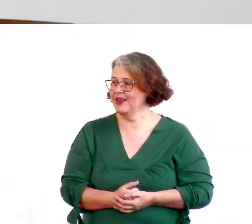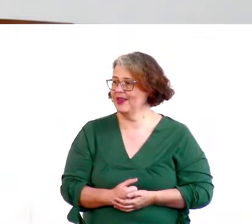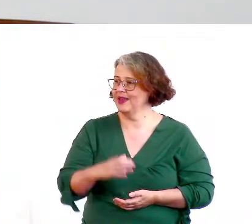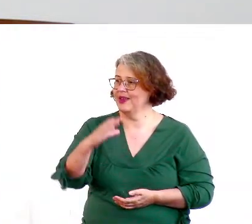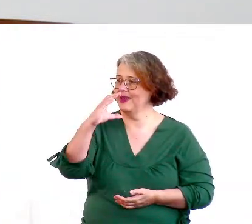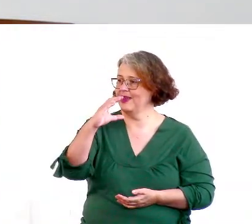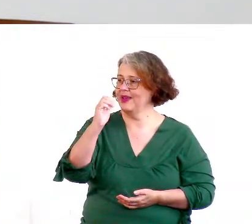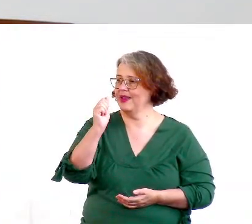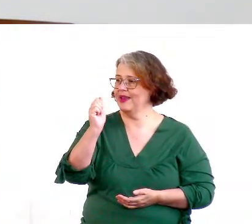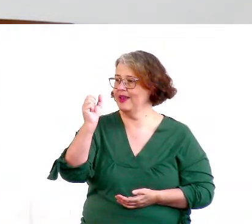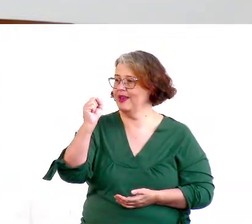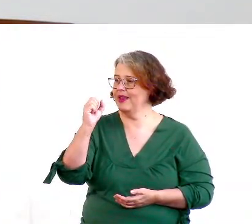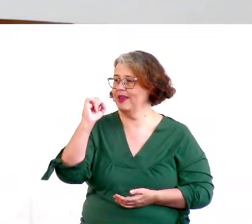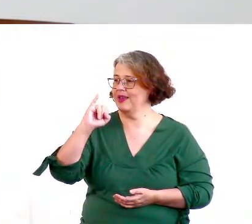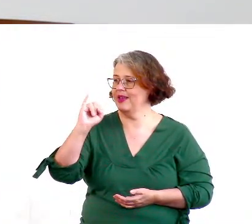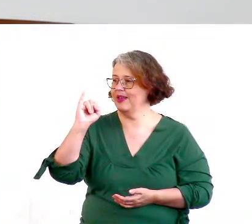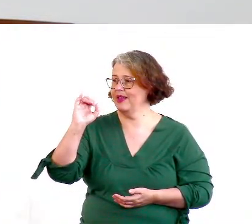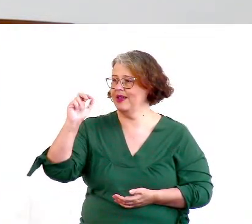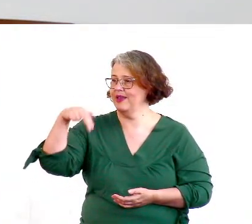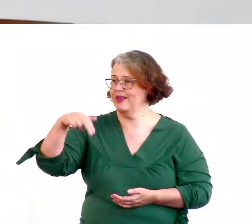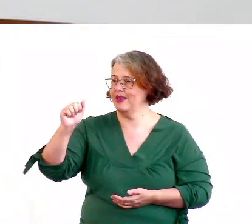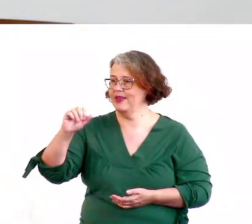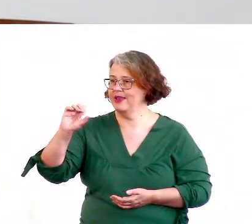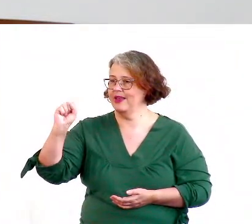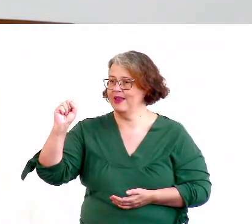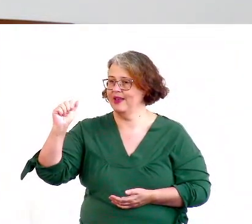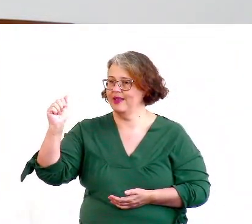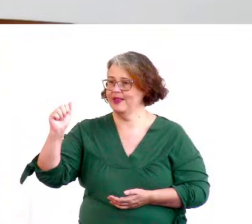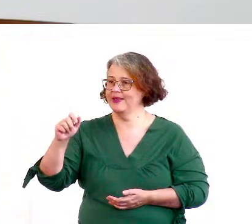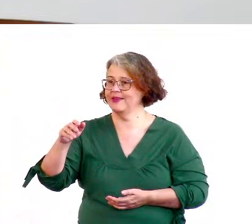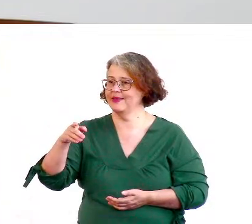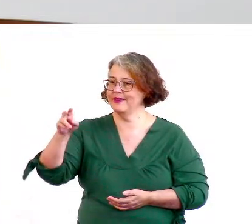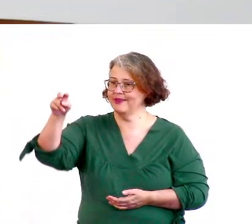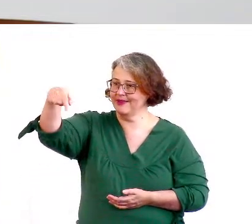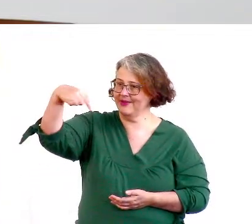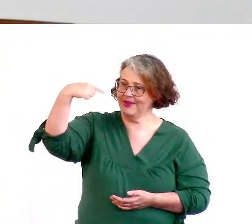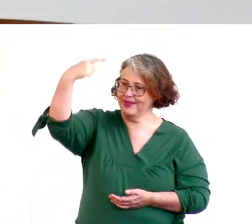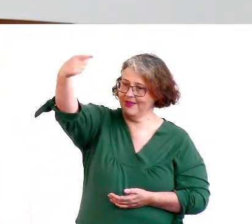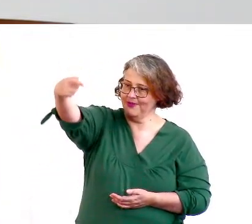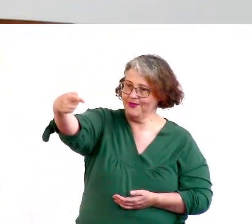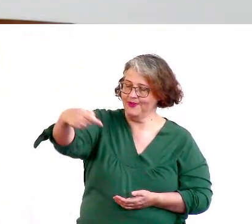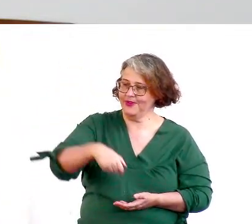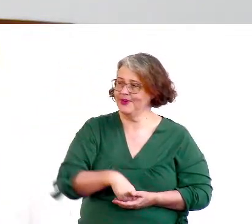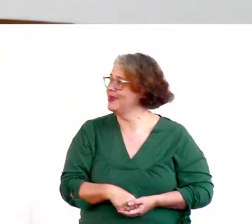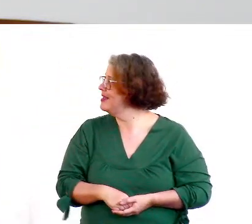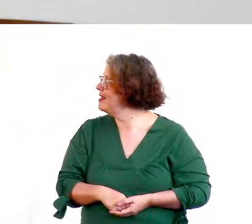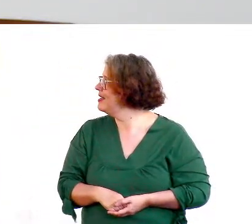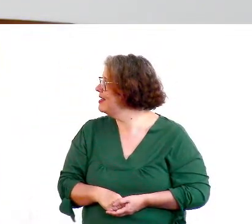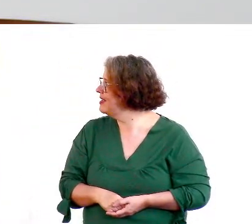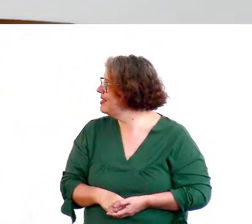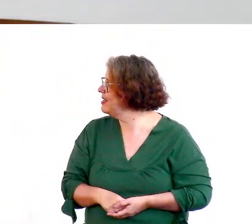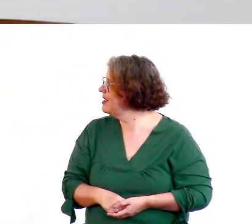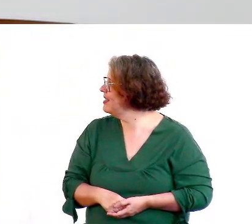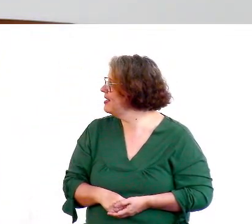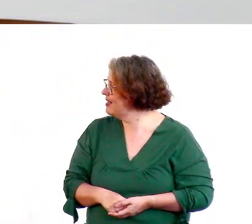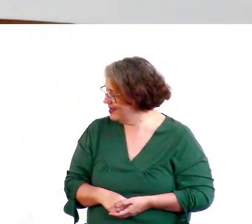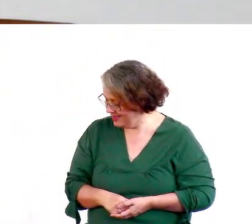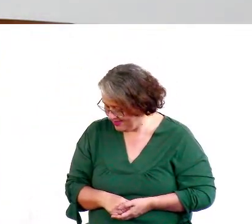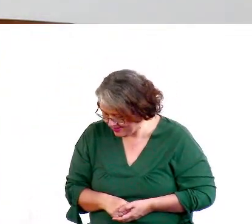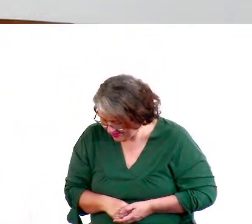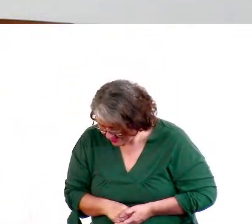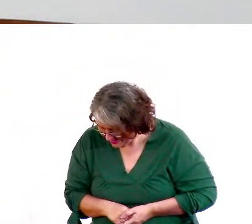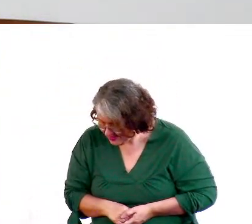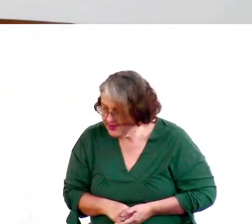e a Maria, eu vejo aqui que são filha e mãe, eu imagino que estão aqui à frente, onde estão? Mãe e filha,